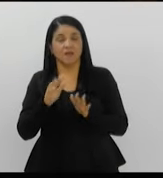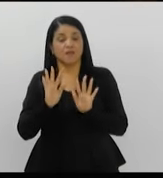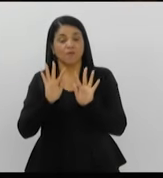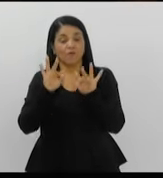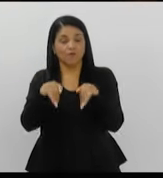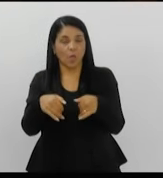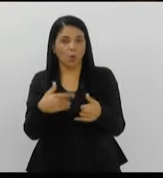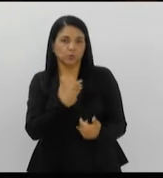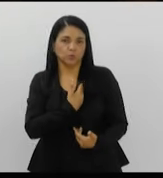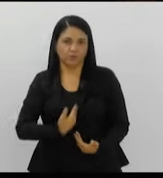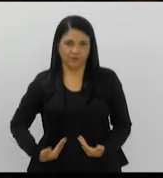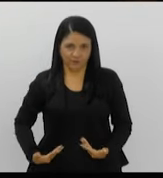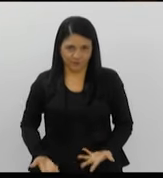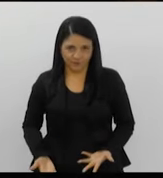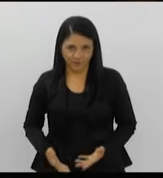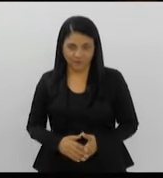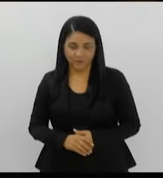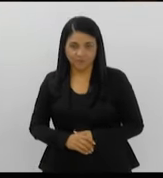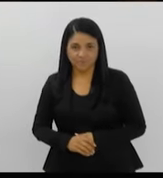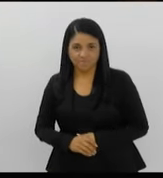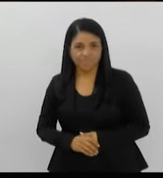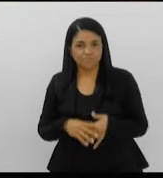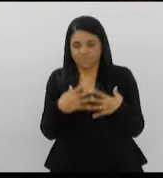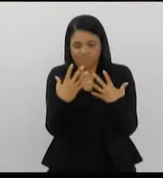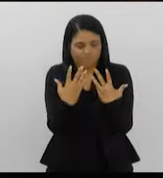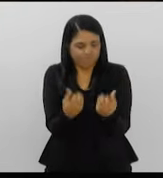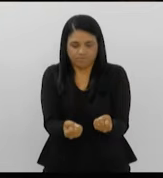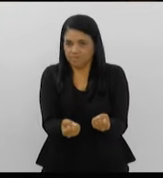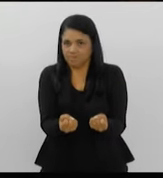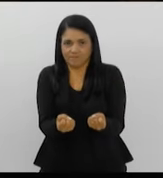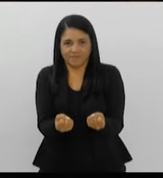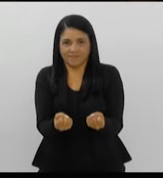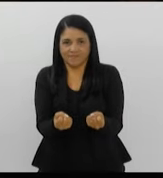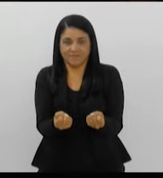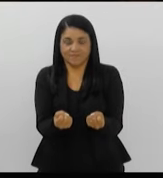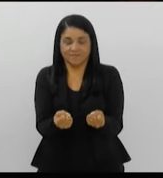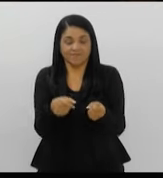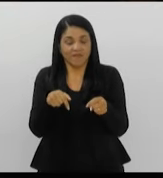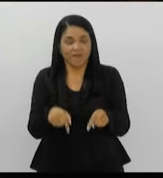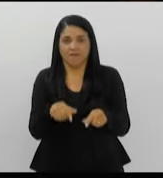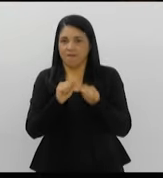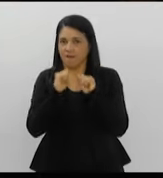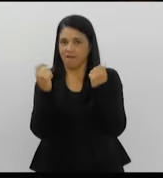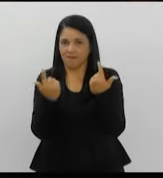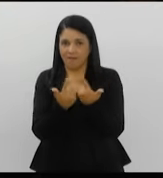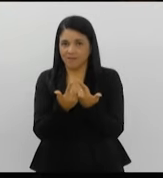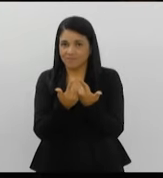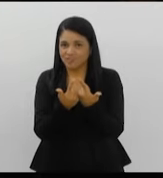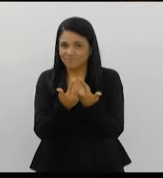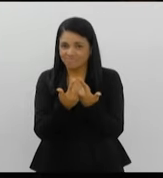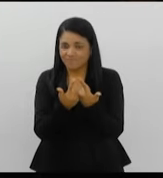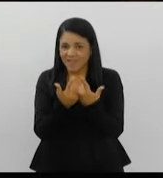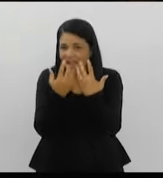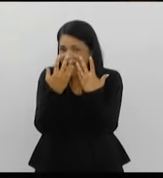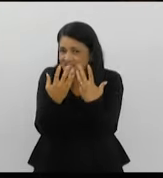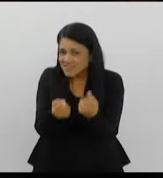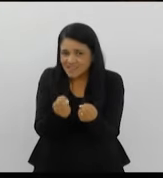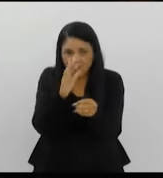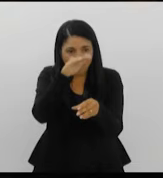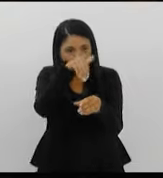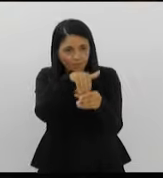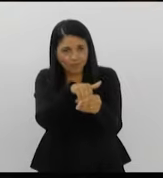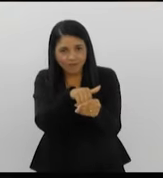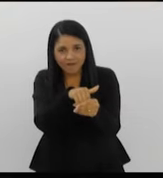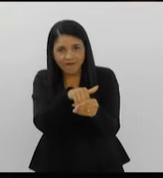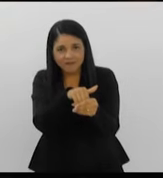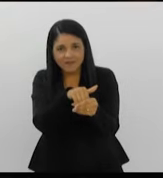governo. É inadmissível que a Assembleia Legislativa aceite votar esse projeto